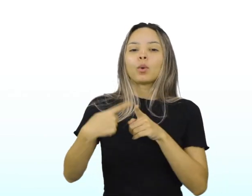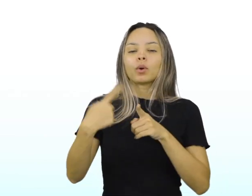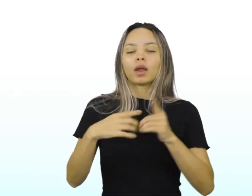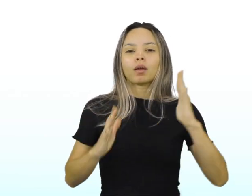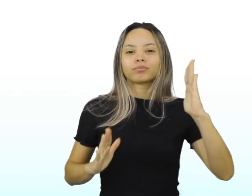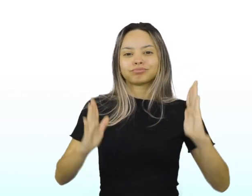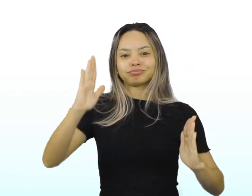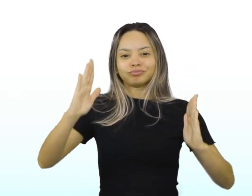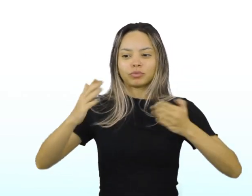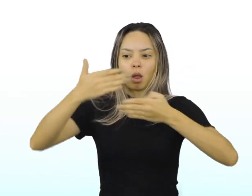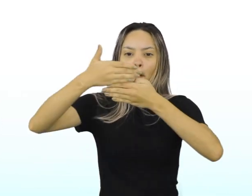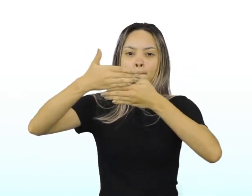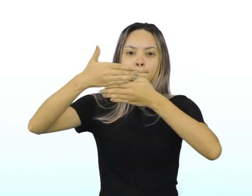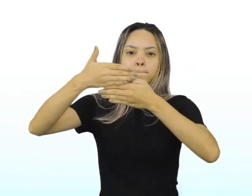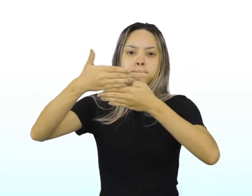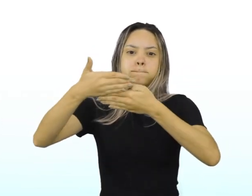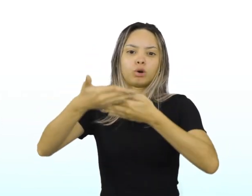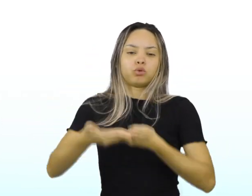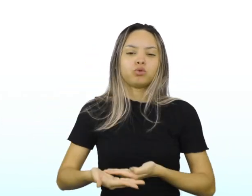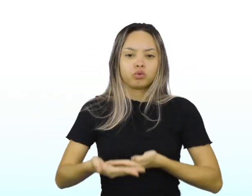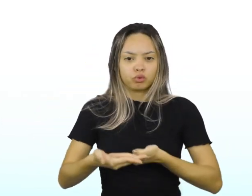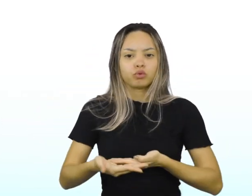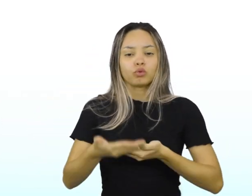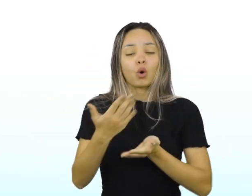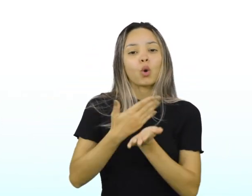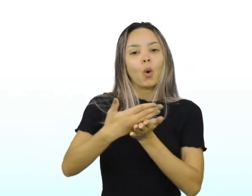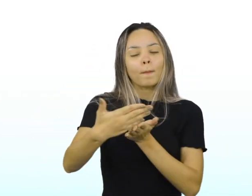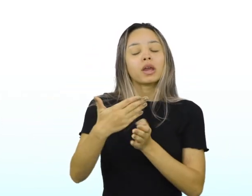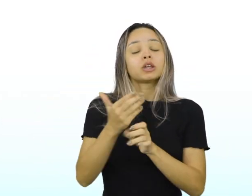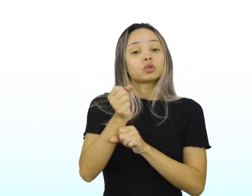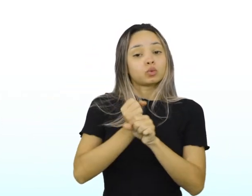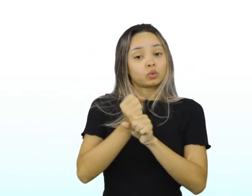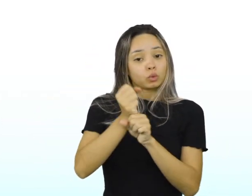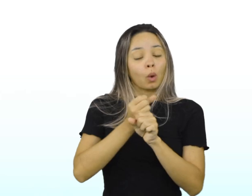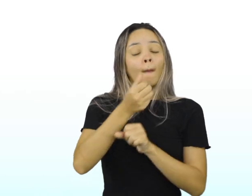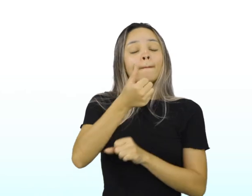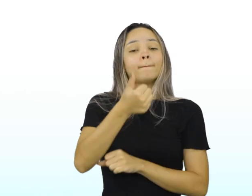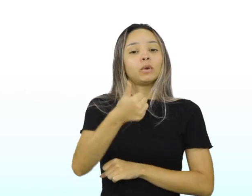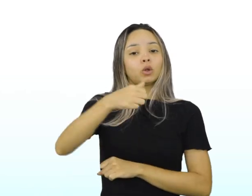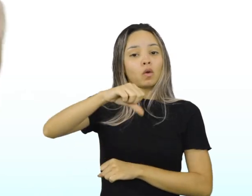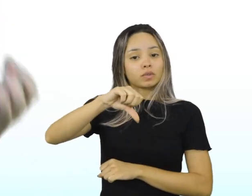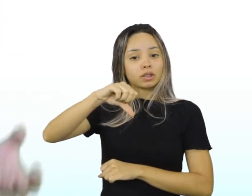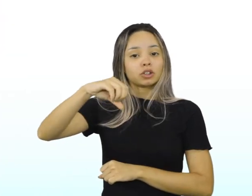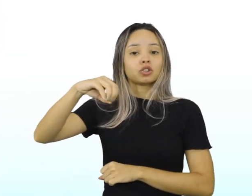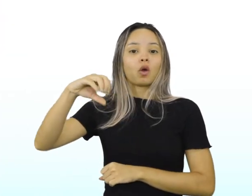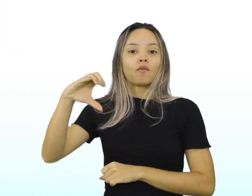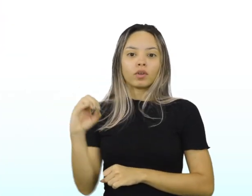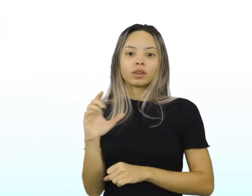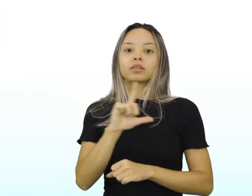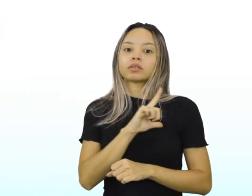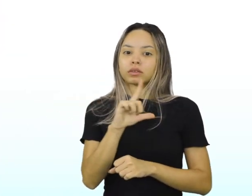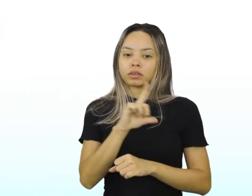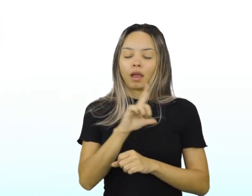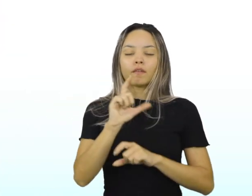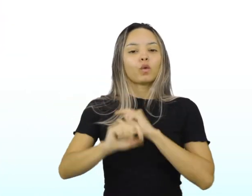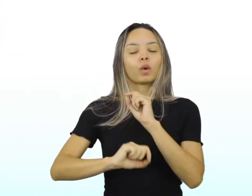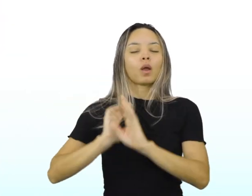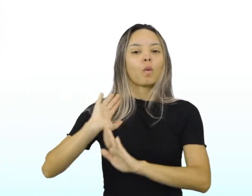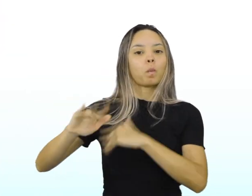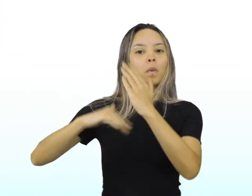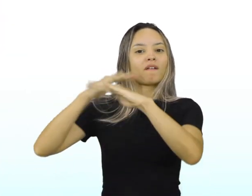do Muro de Berlim, início ali dos anos 90, nós tivemos um grande avanço no campo da tecnologia,